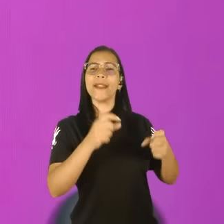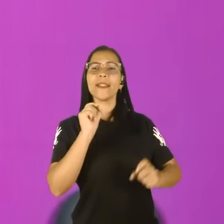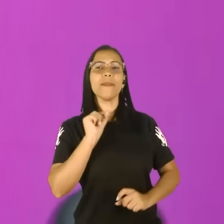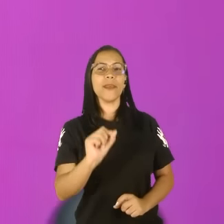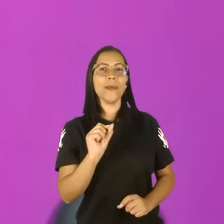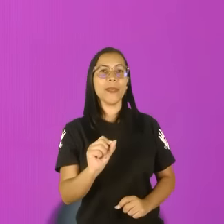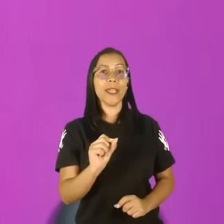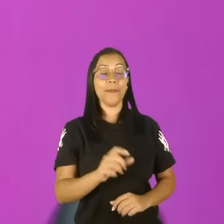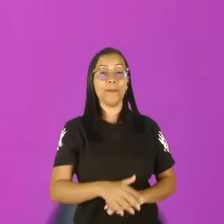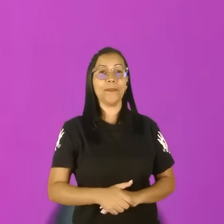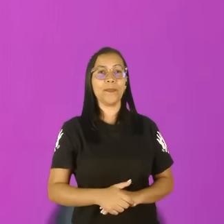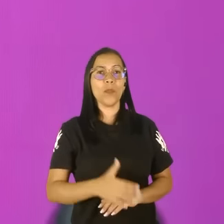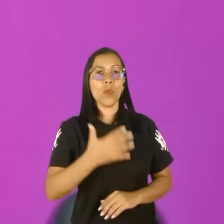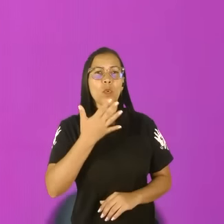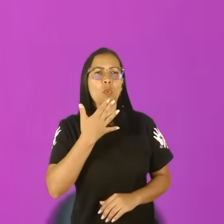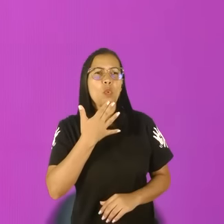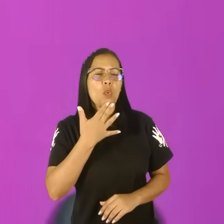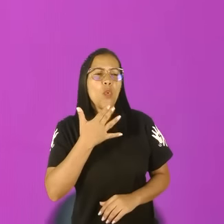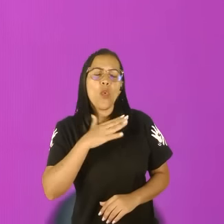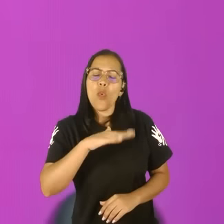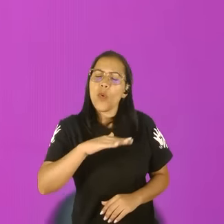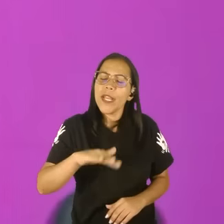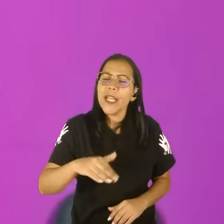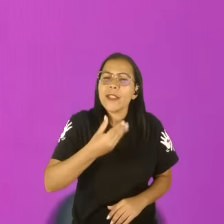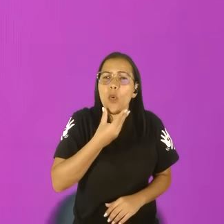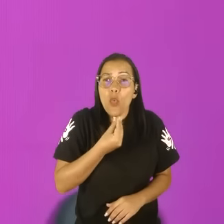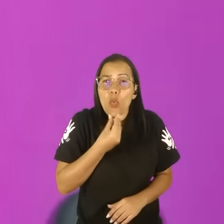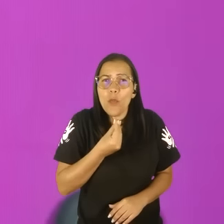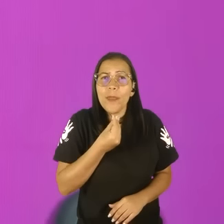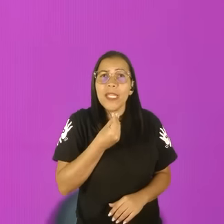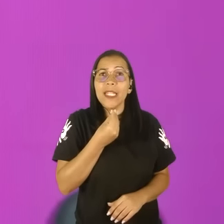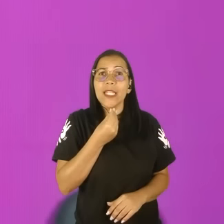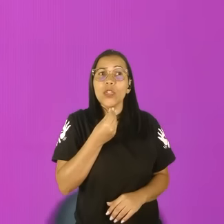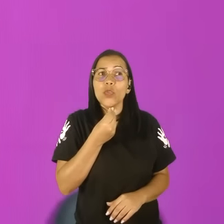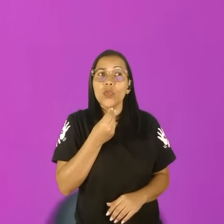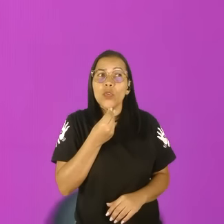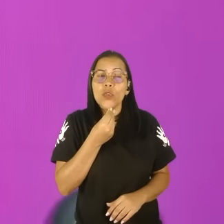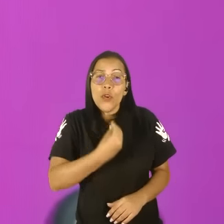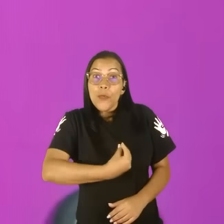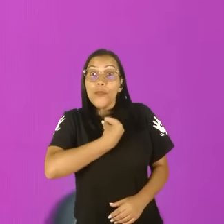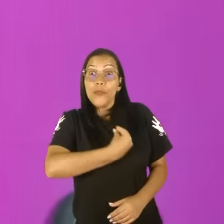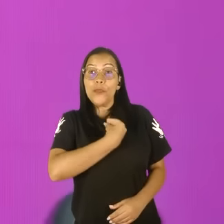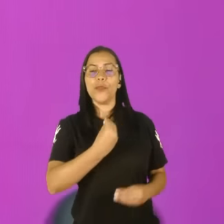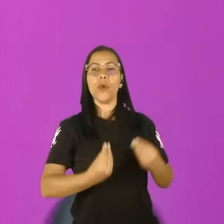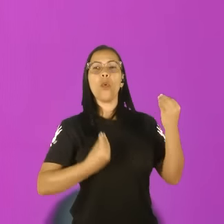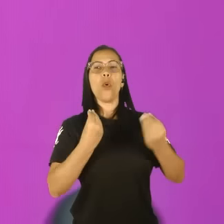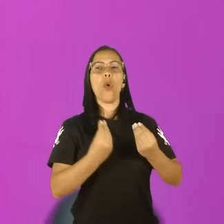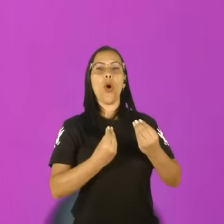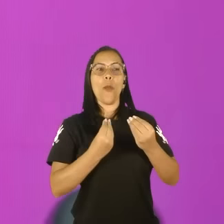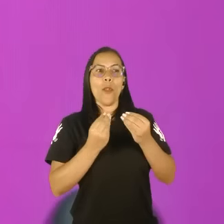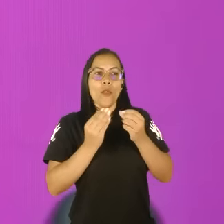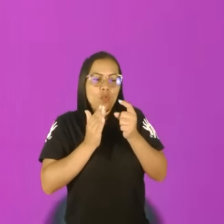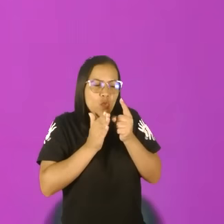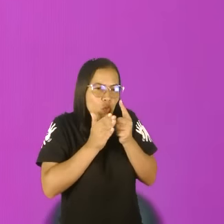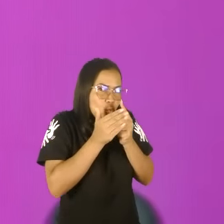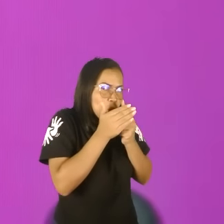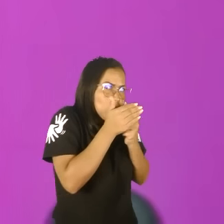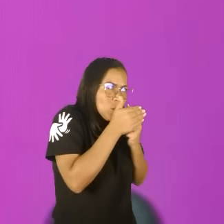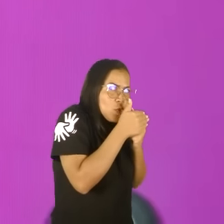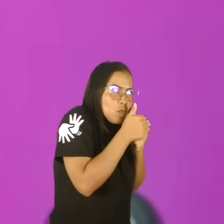esteve anônimo, escondido, até o dia da sua manifestação. E o menino